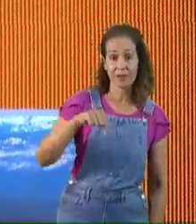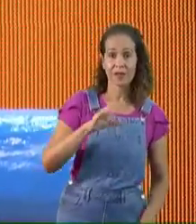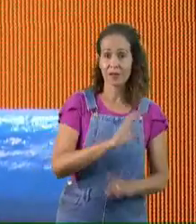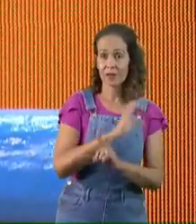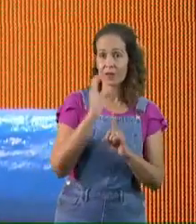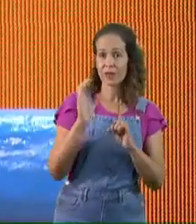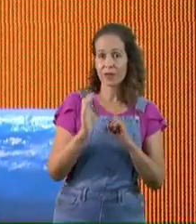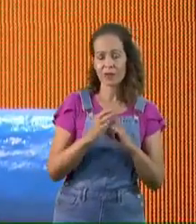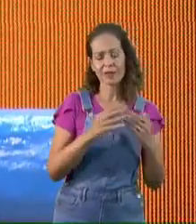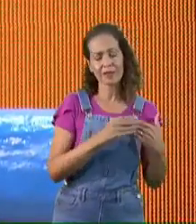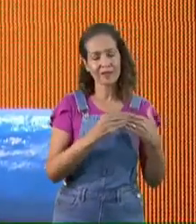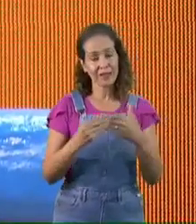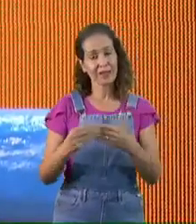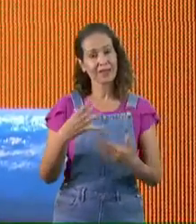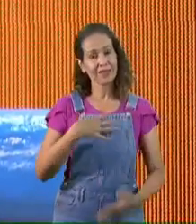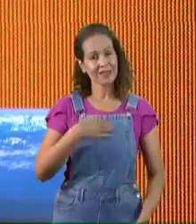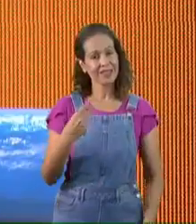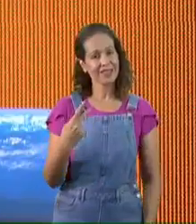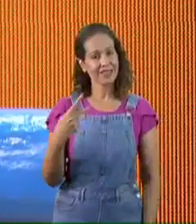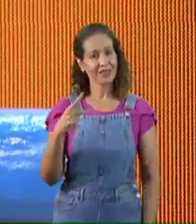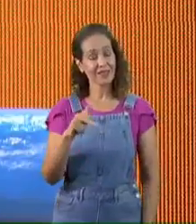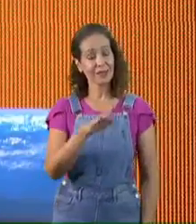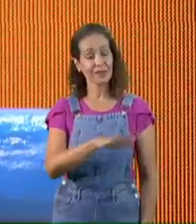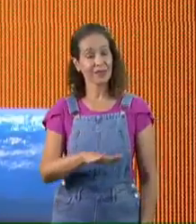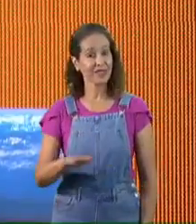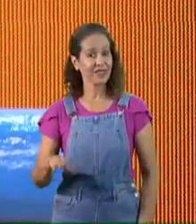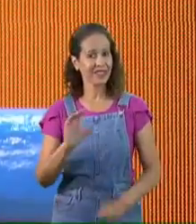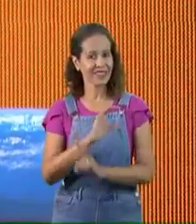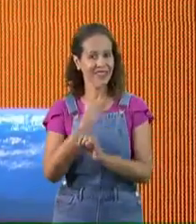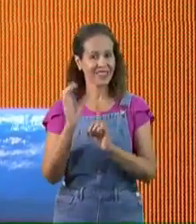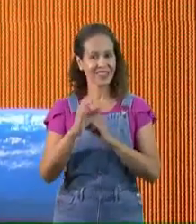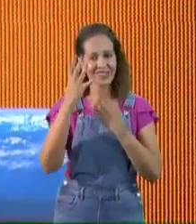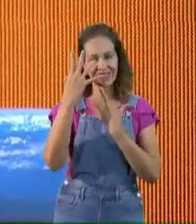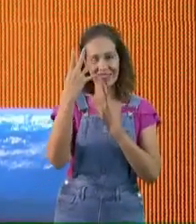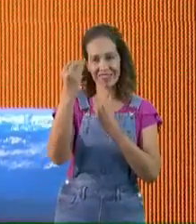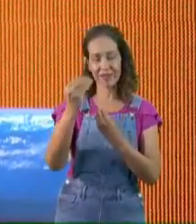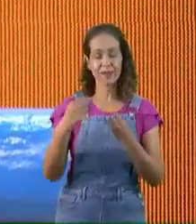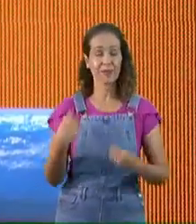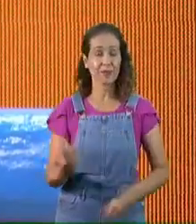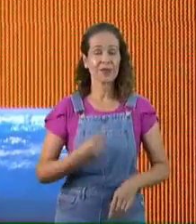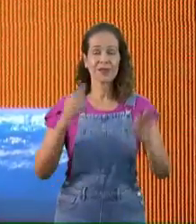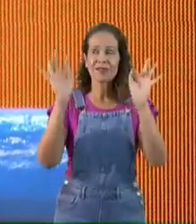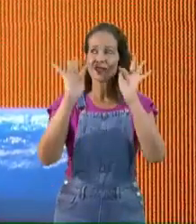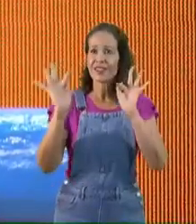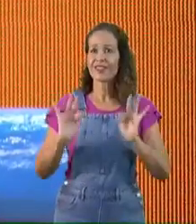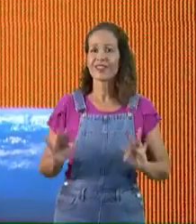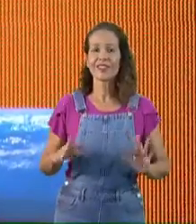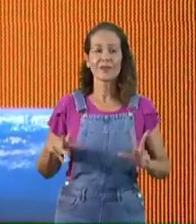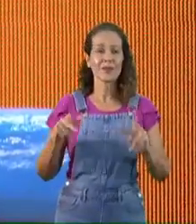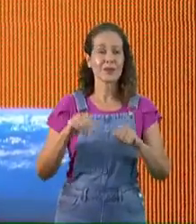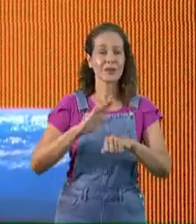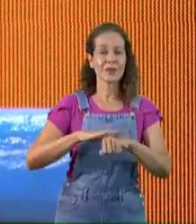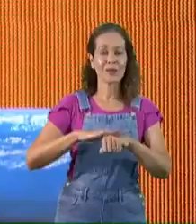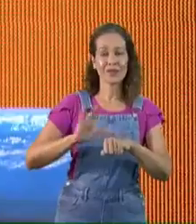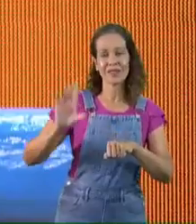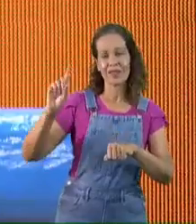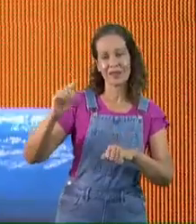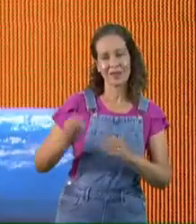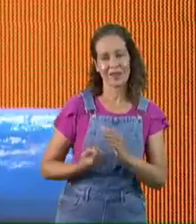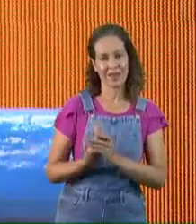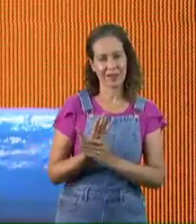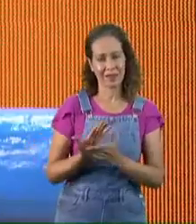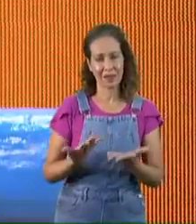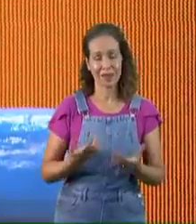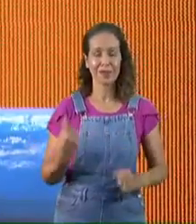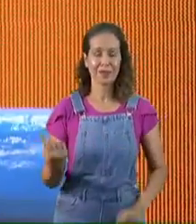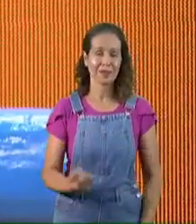seu filho ali para o nosso Culto Fé Kids. Nós estamos muito felizes, né, por tudo aquilo que o Senhor tem feito. Eu quero aproveitar e mandar um